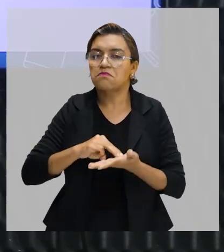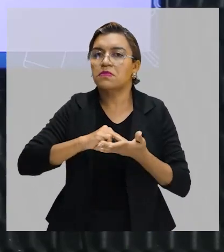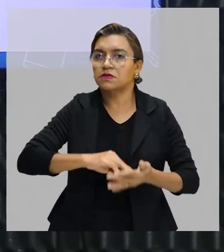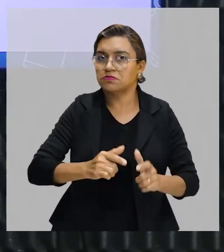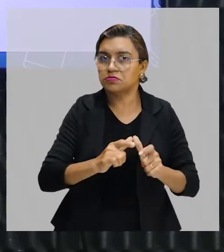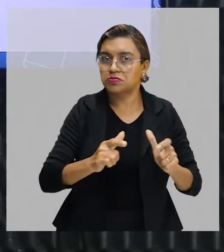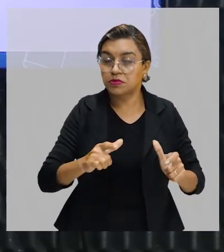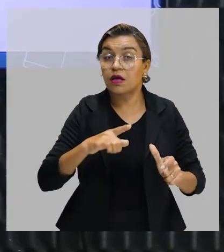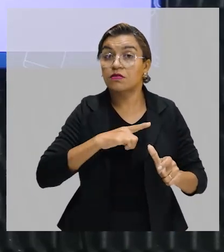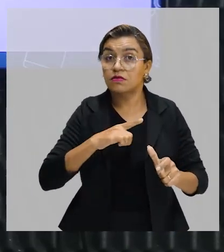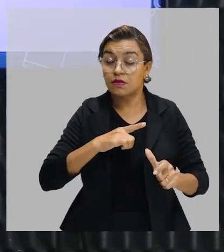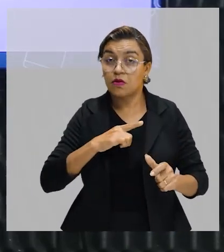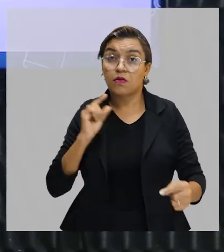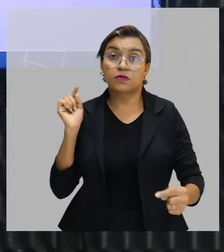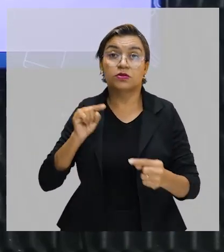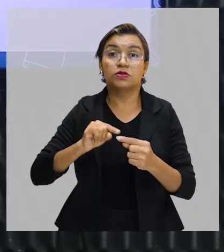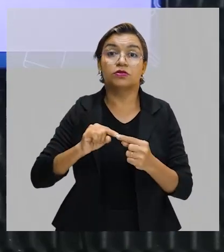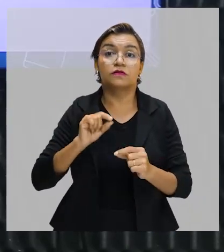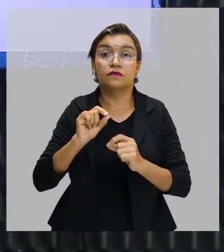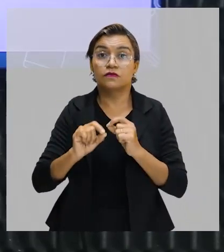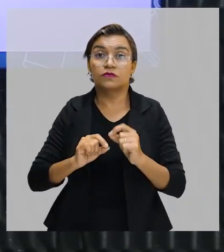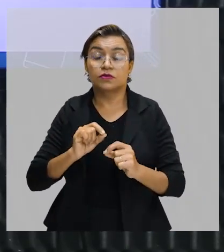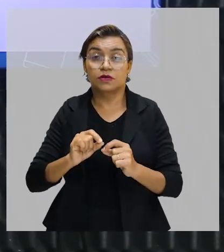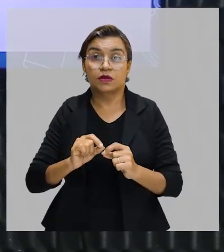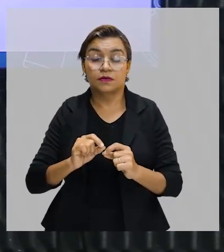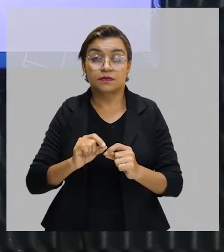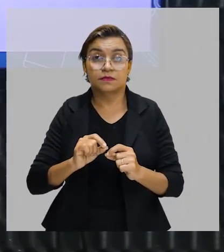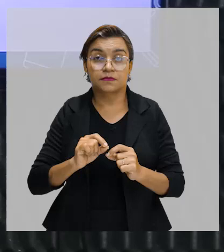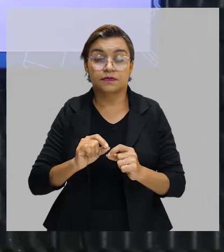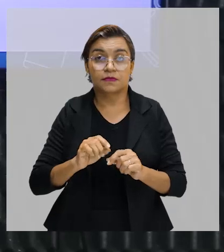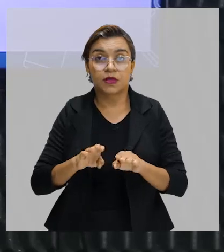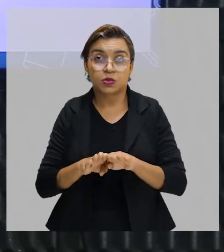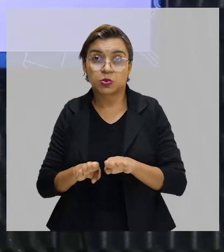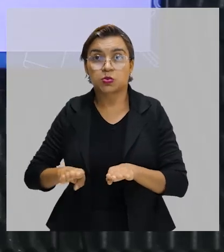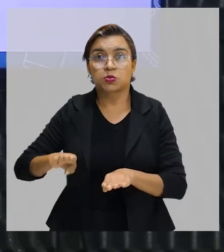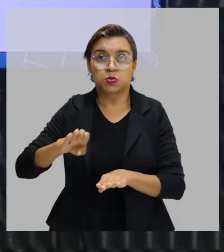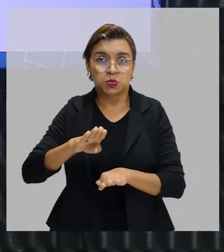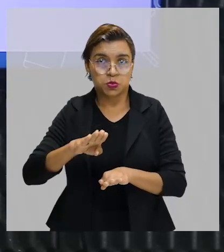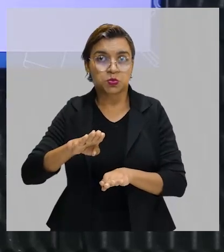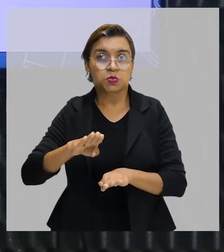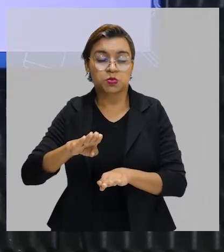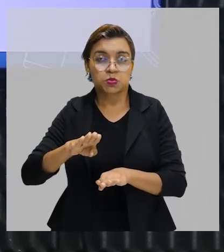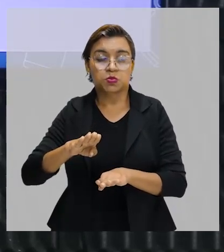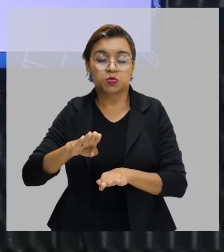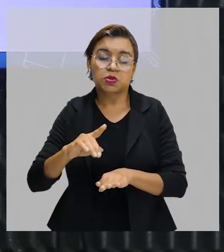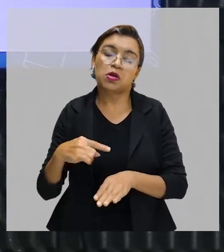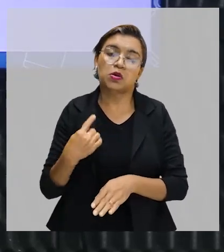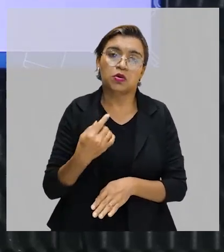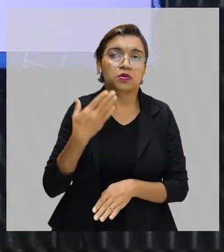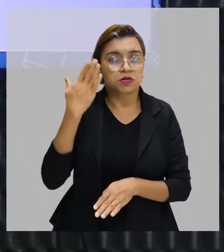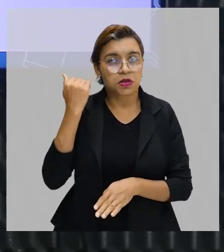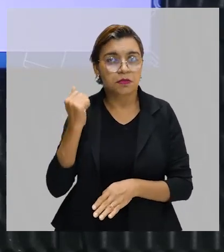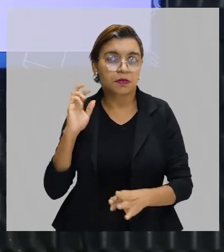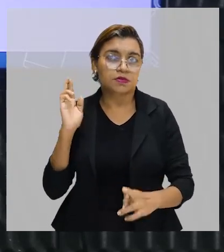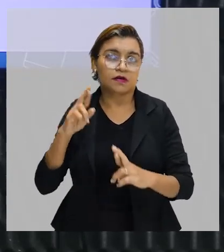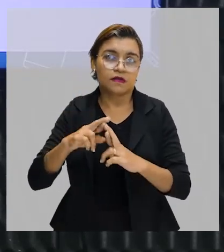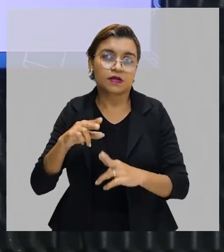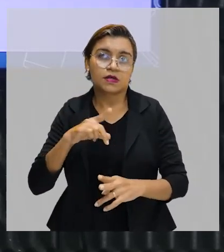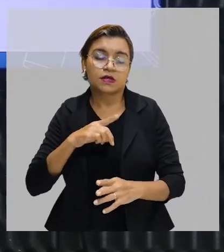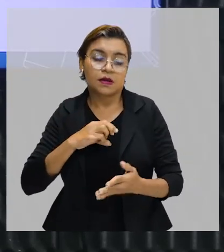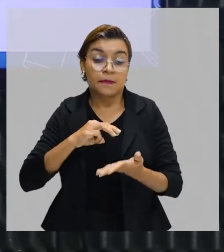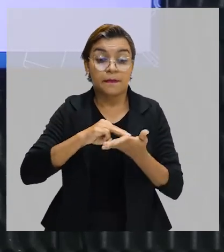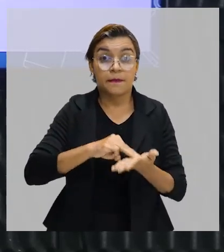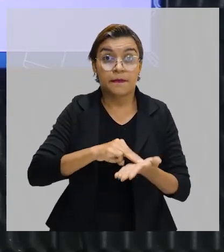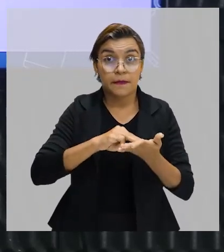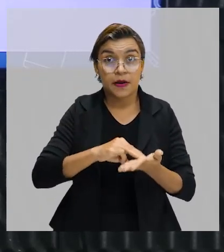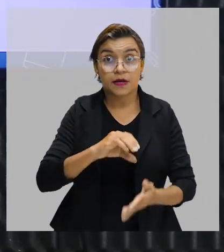a designação de críticas superestimadas. Tá certo? Então é só para a gente saber aí a referência que nós temos, que é a massa